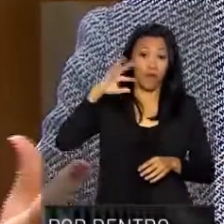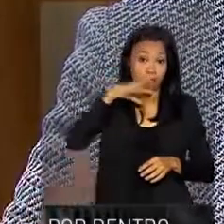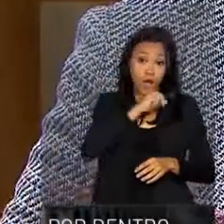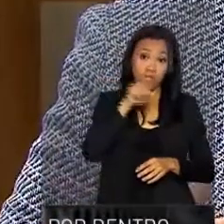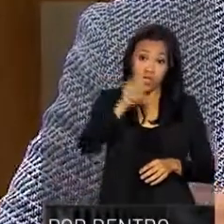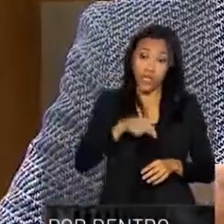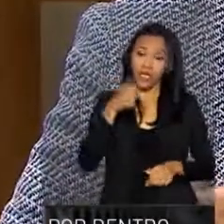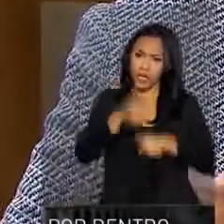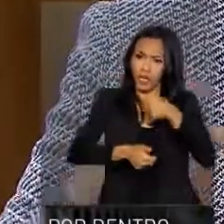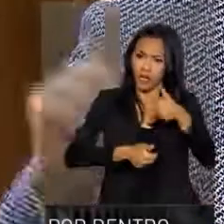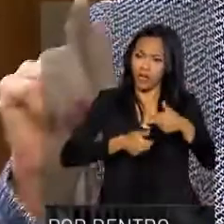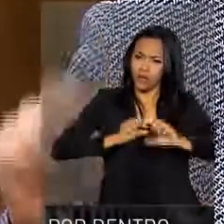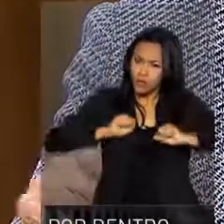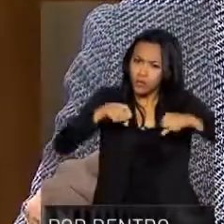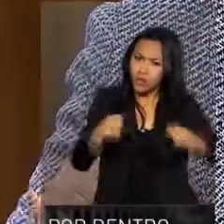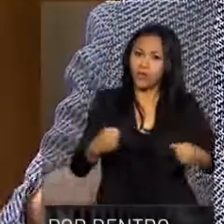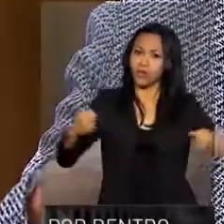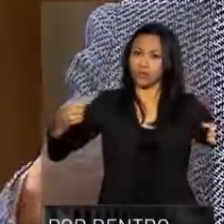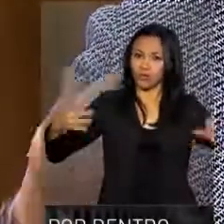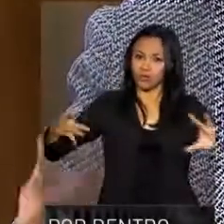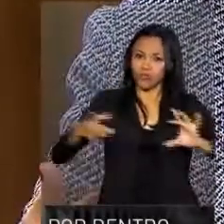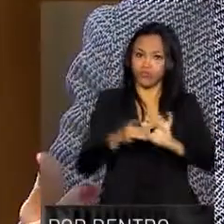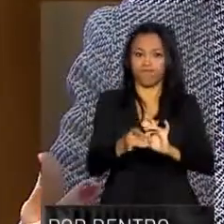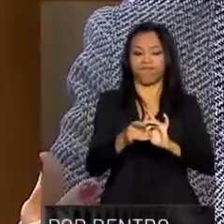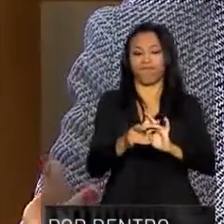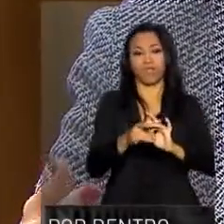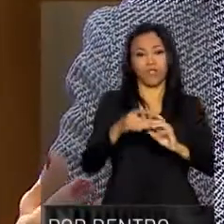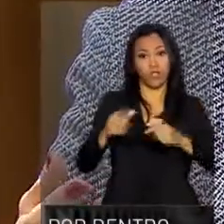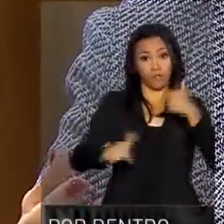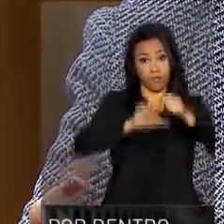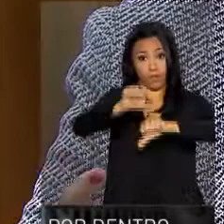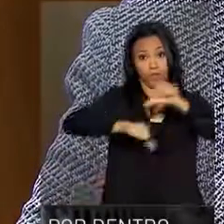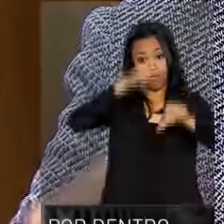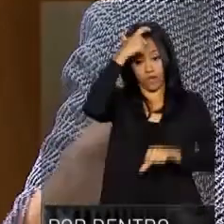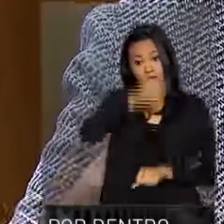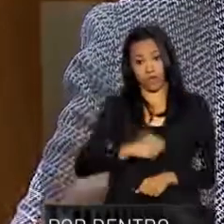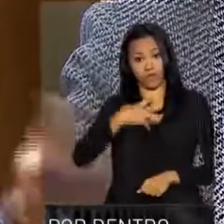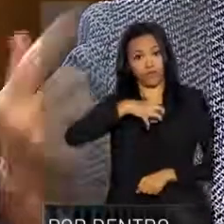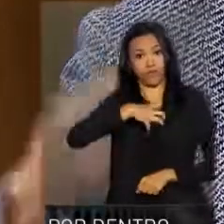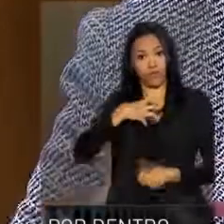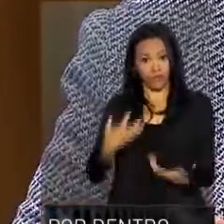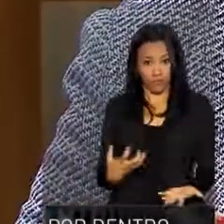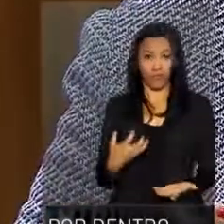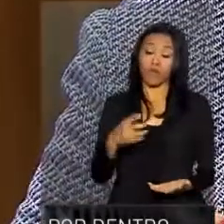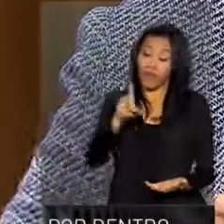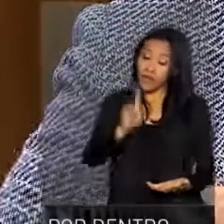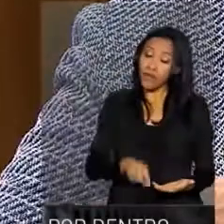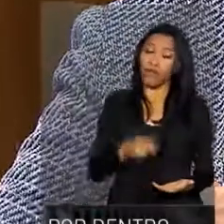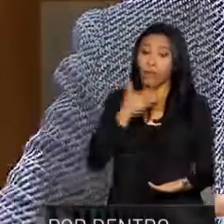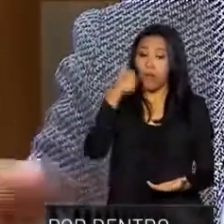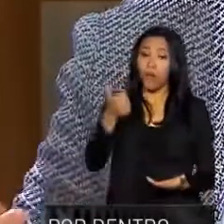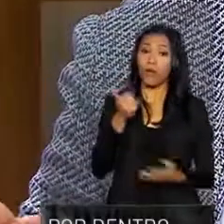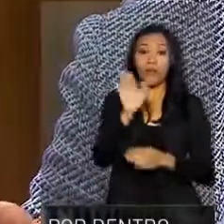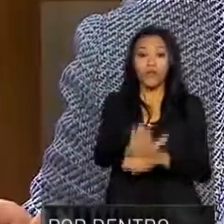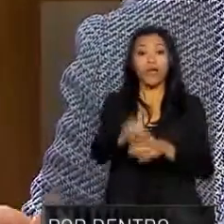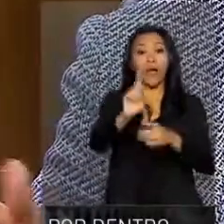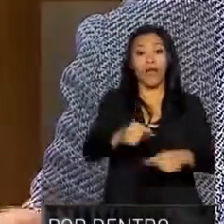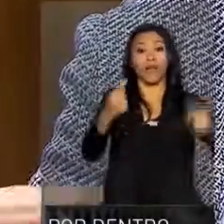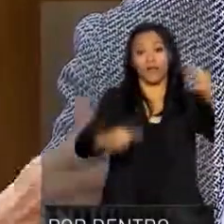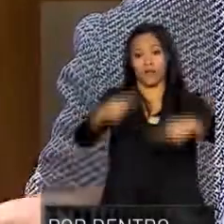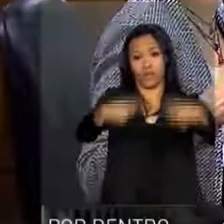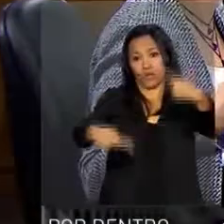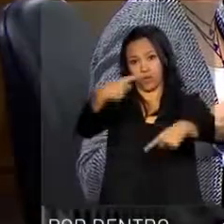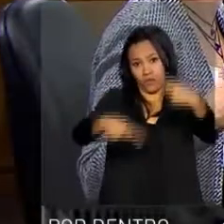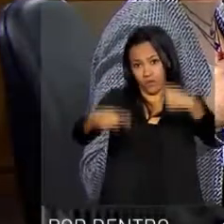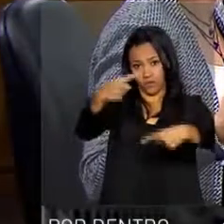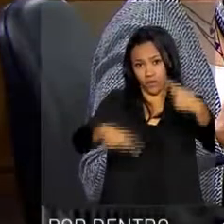de mudança de comportamento e aí nada mais do que pode vir a ajudar esse debate porque aí você chega em todos os lugares é